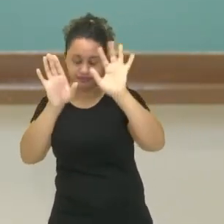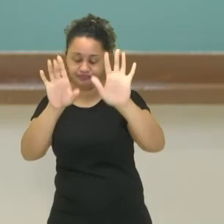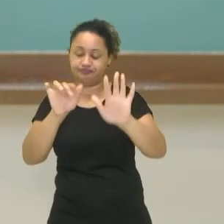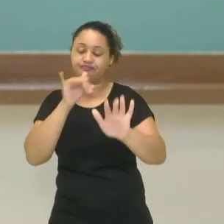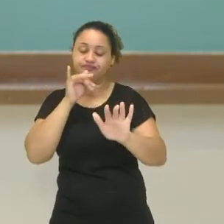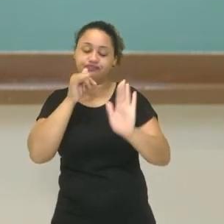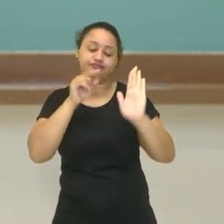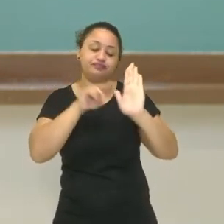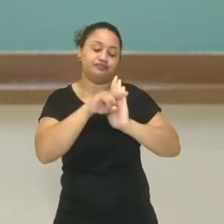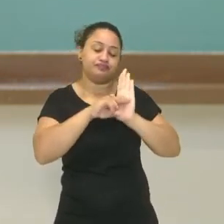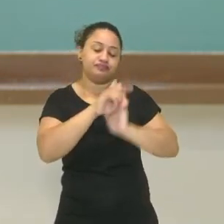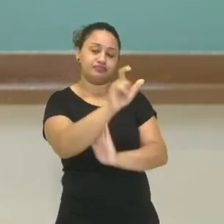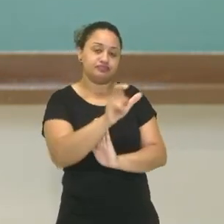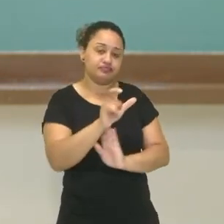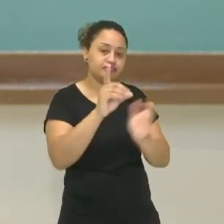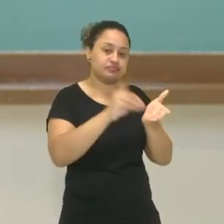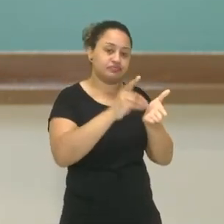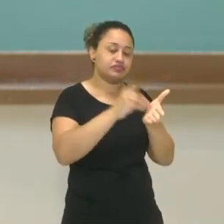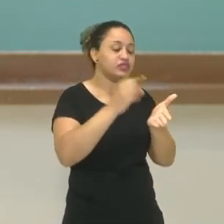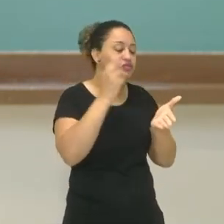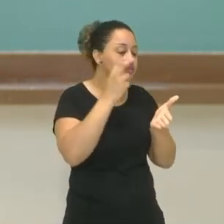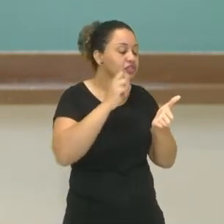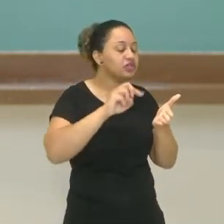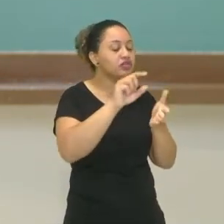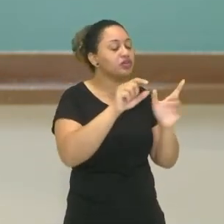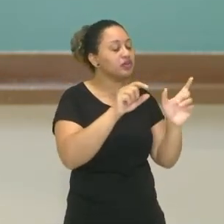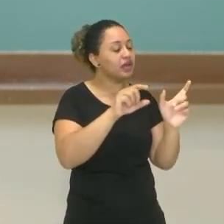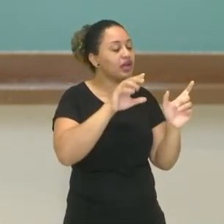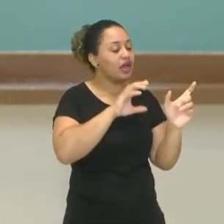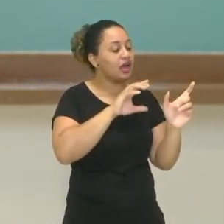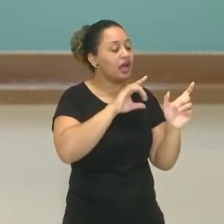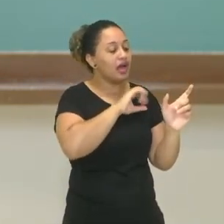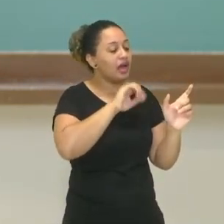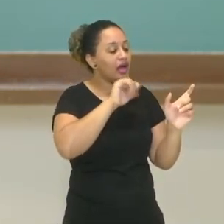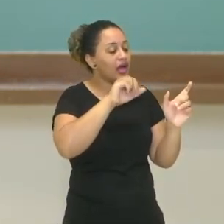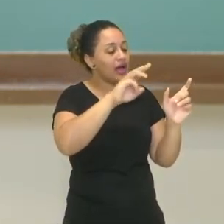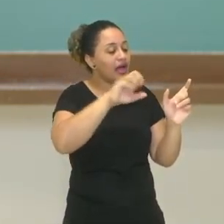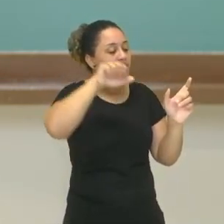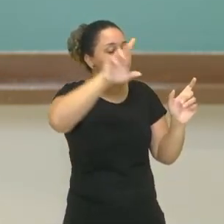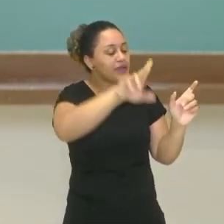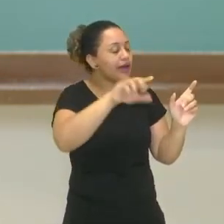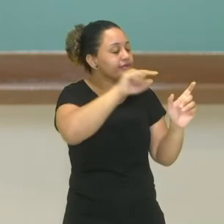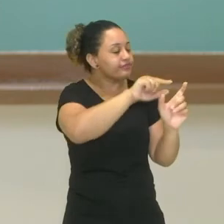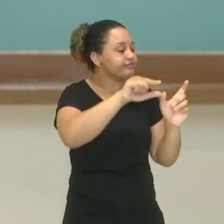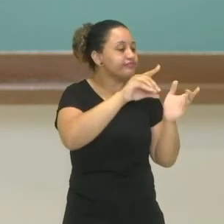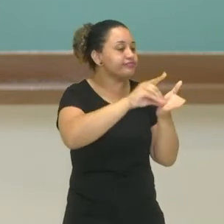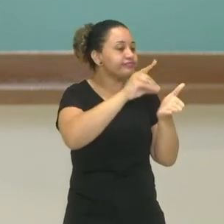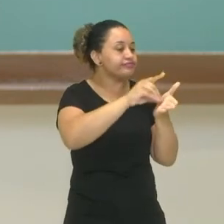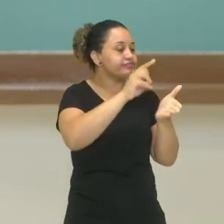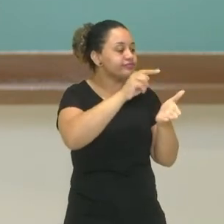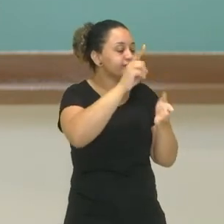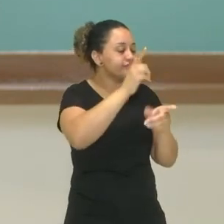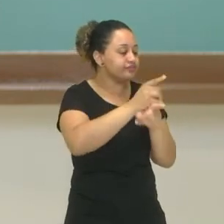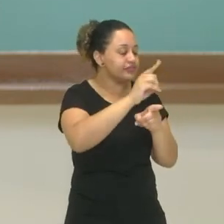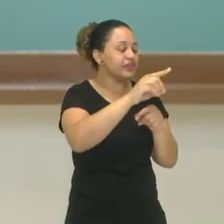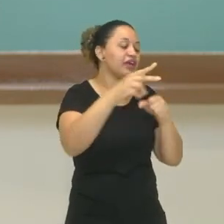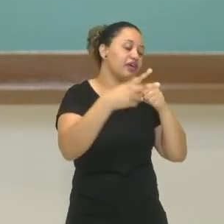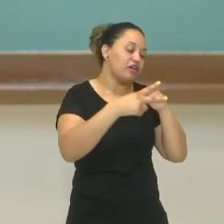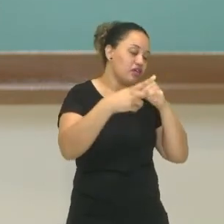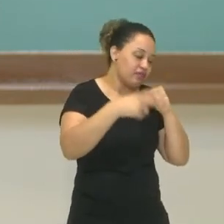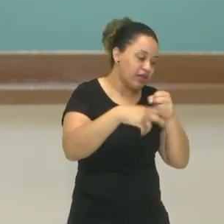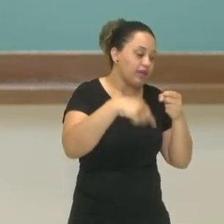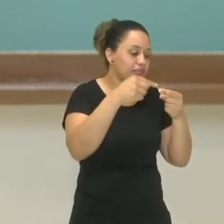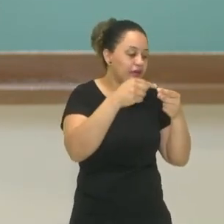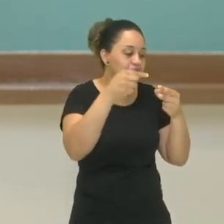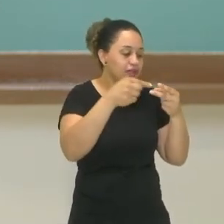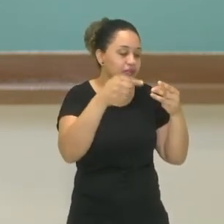palavra no dicionário, o que você vê? Amar, daí eu pesquiso lá no dicionário. Tá lá, amar, verbo intransitivo, tal. Então,